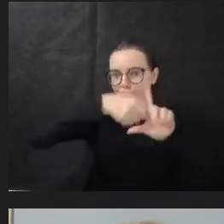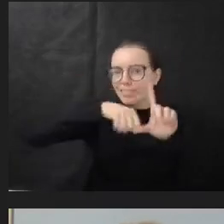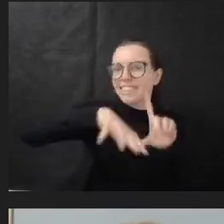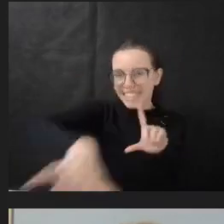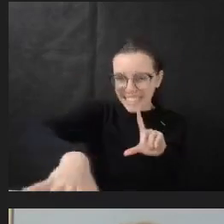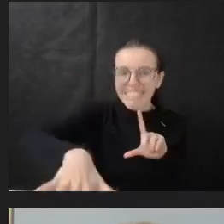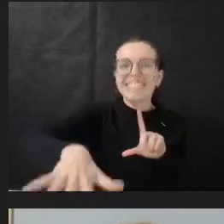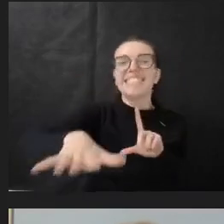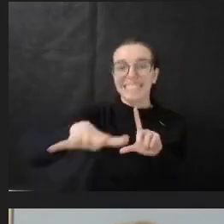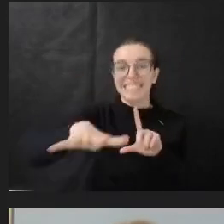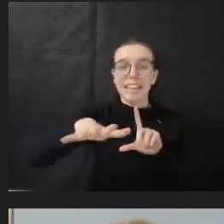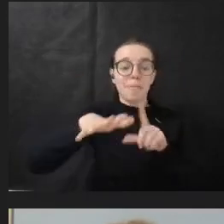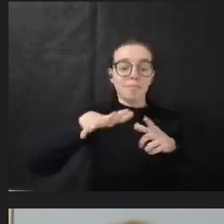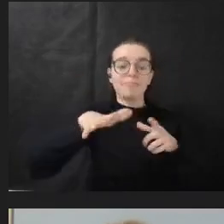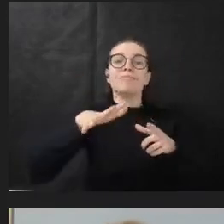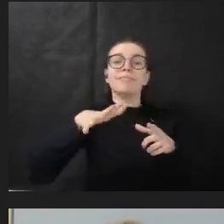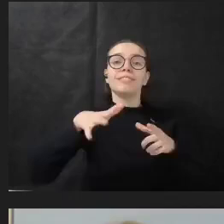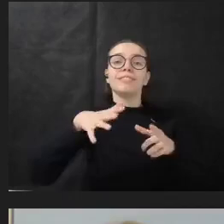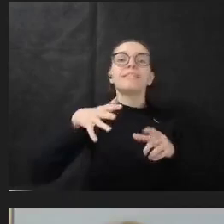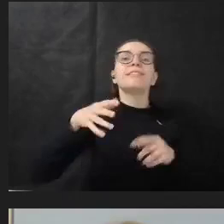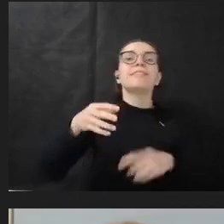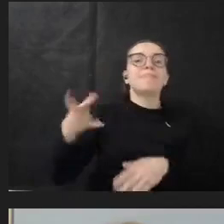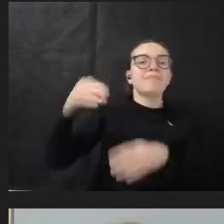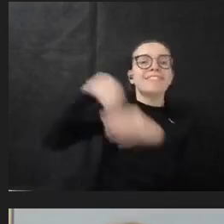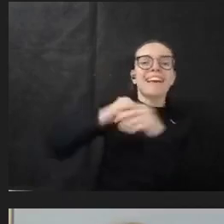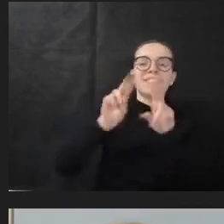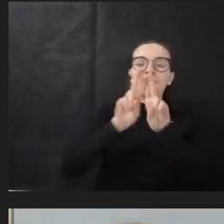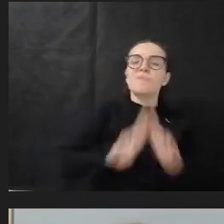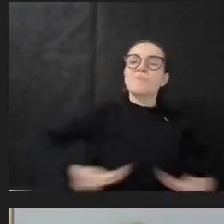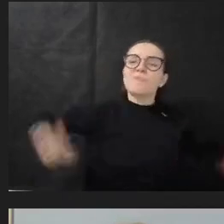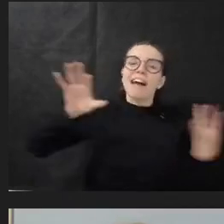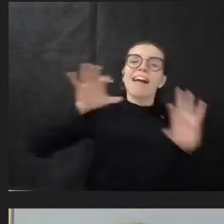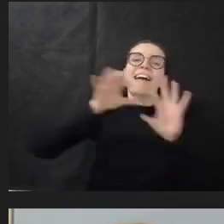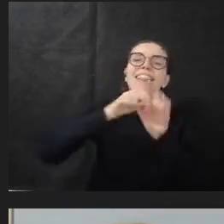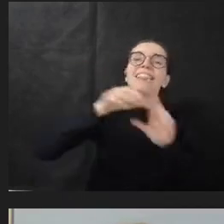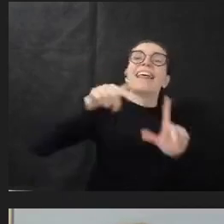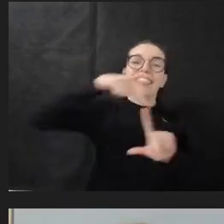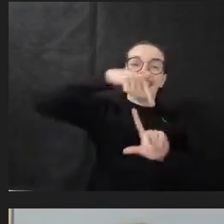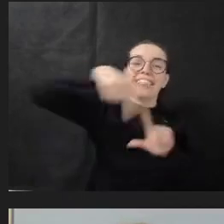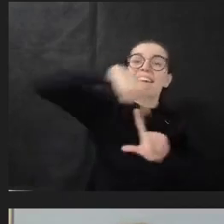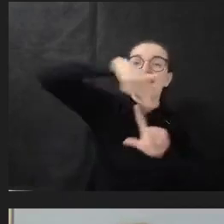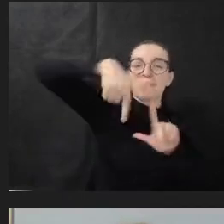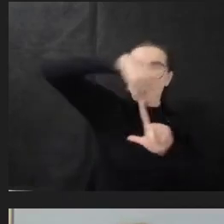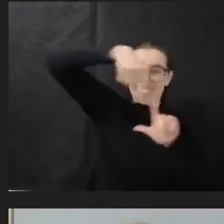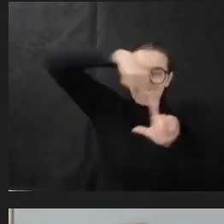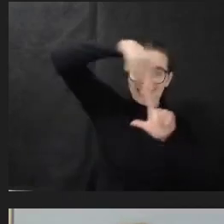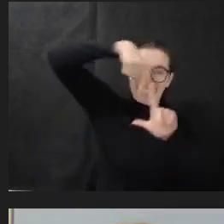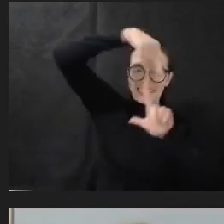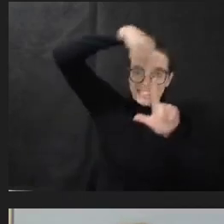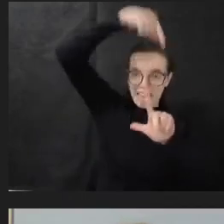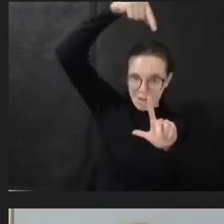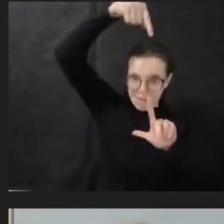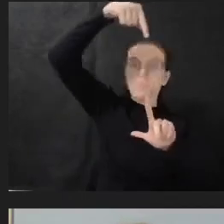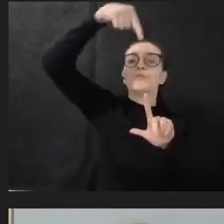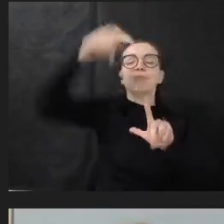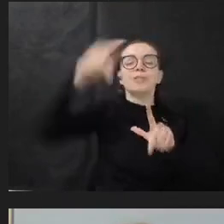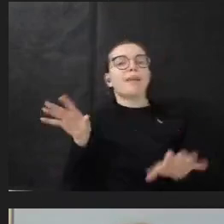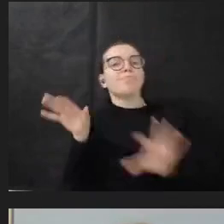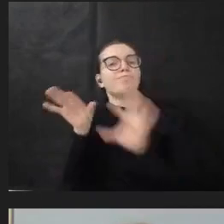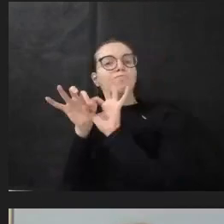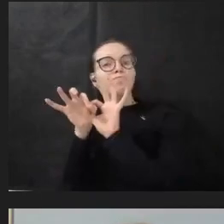pelo Libras de Saúde, da UFSC, e o Libras em Saúde, da UF, né?